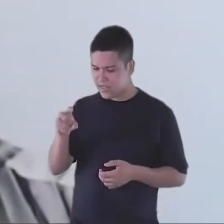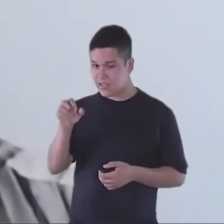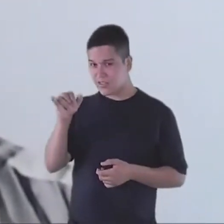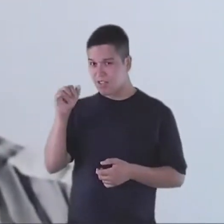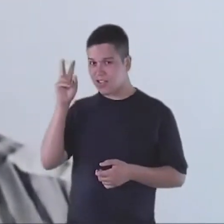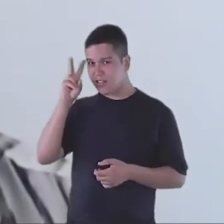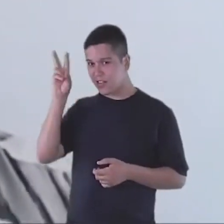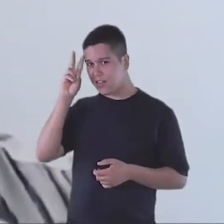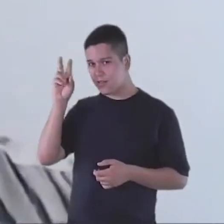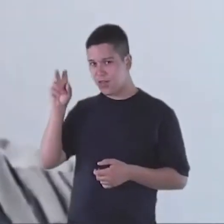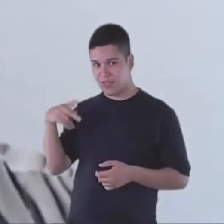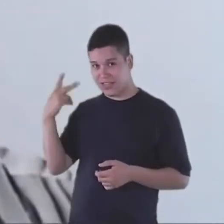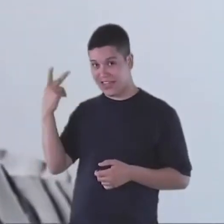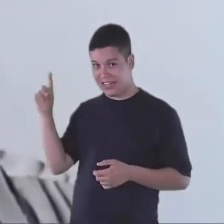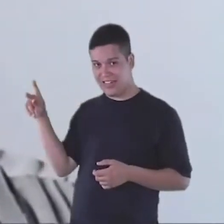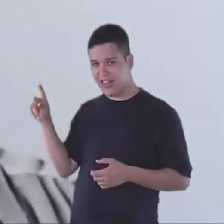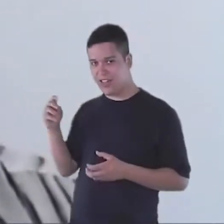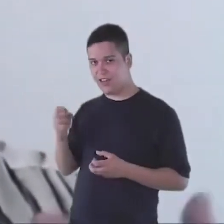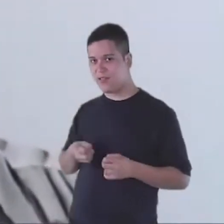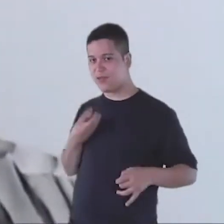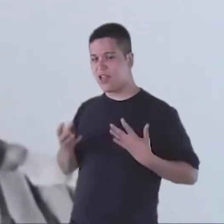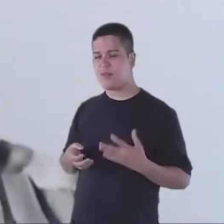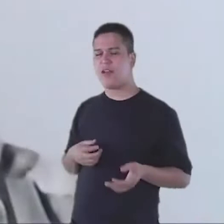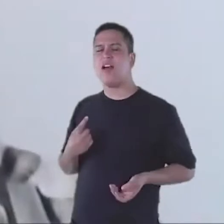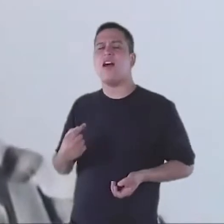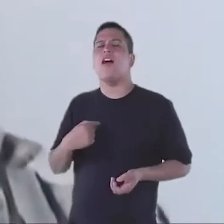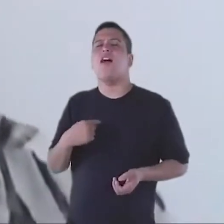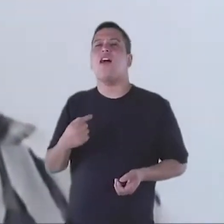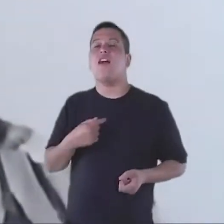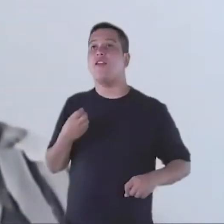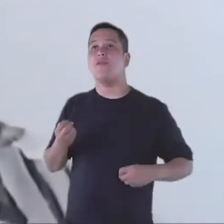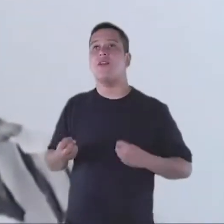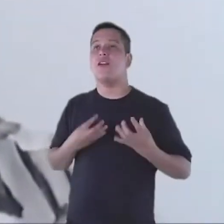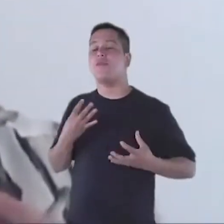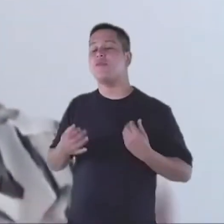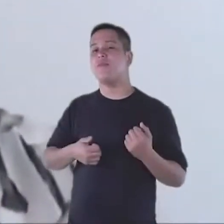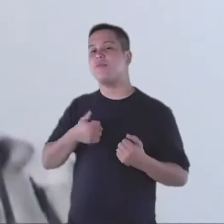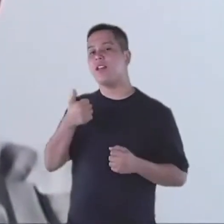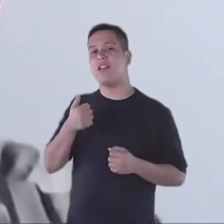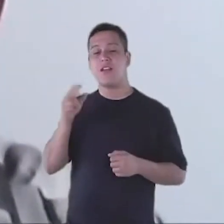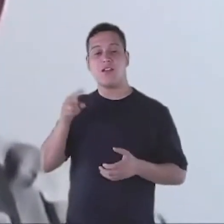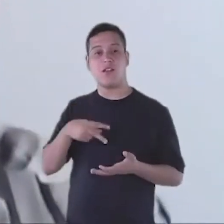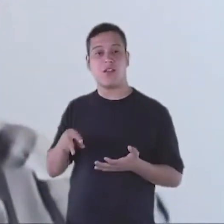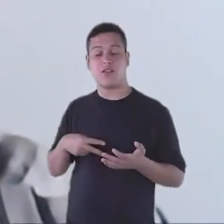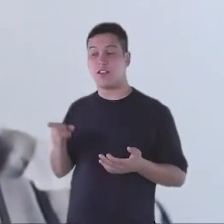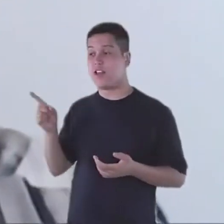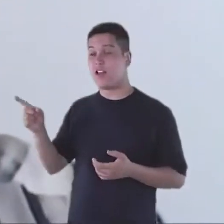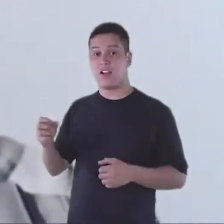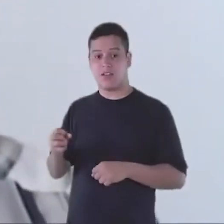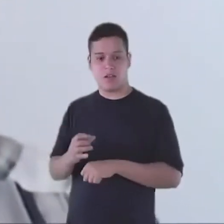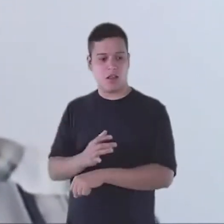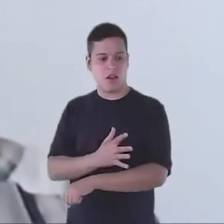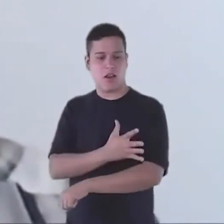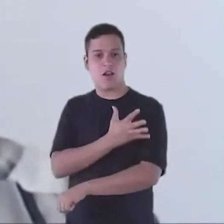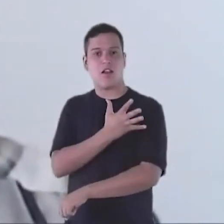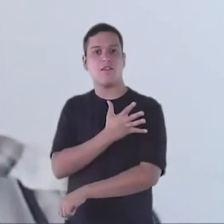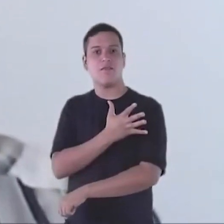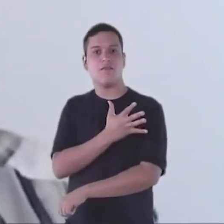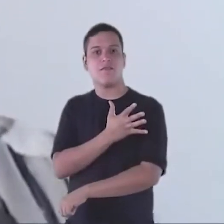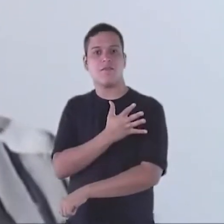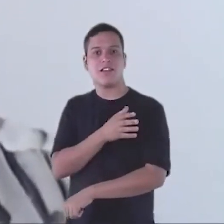versos. Eu li o primeiro poema, ela se emocionou bastante, porque minha mãe, quando ela fica em silêncio, ela está muito